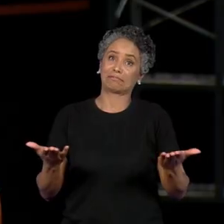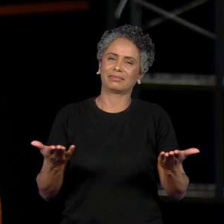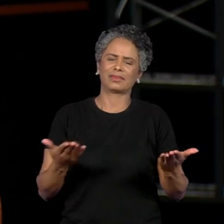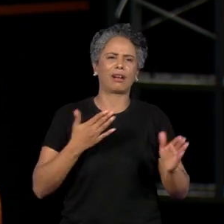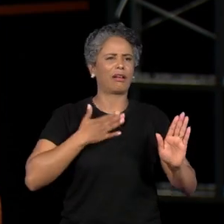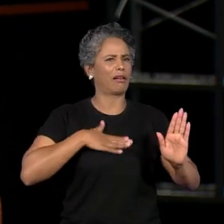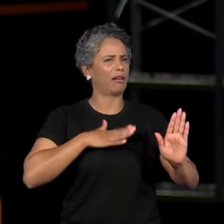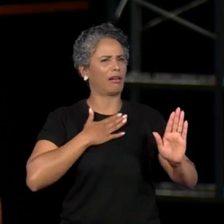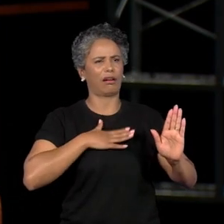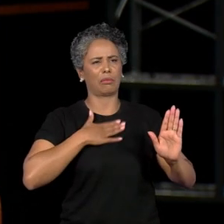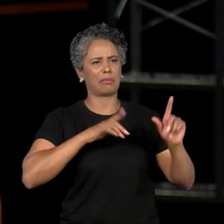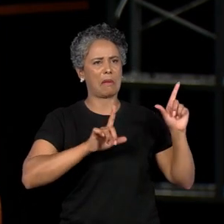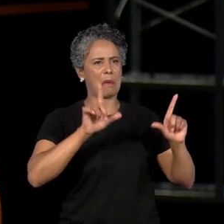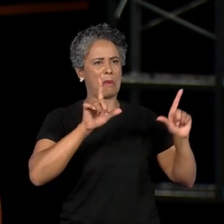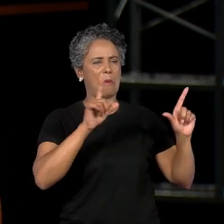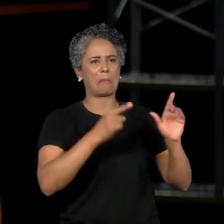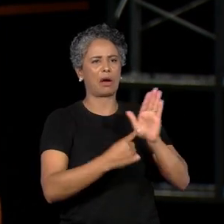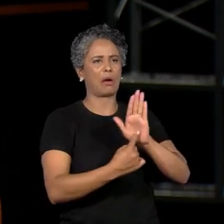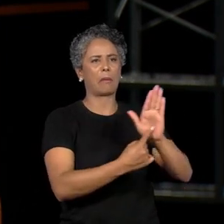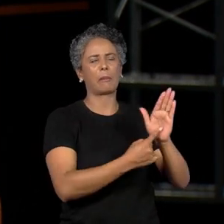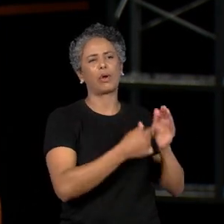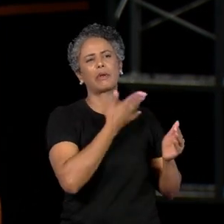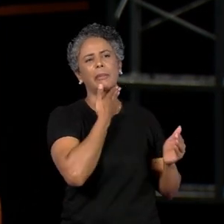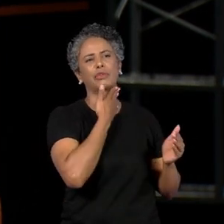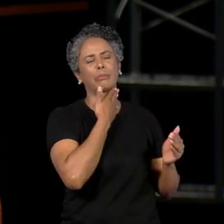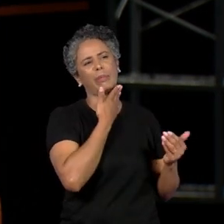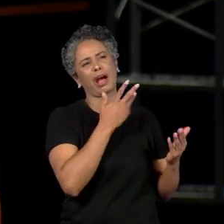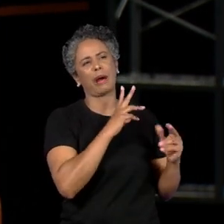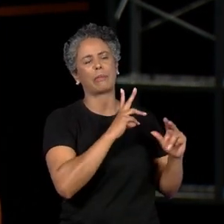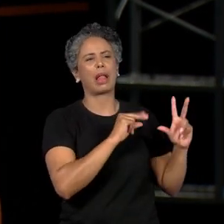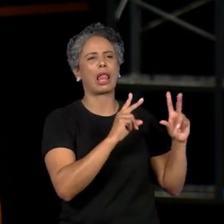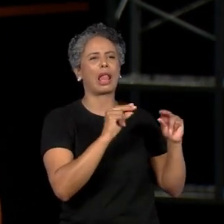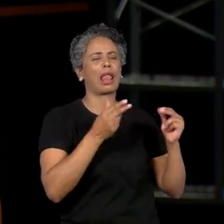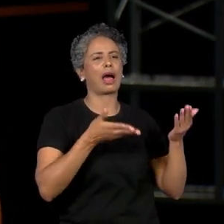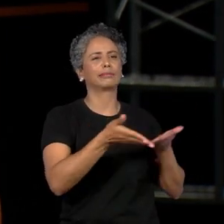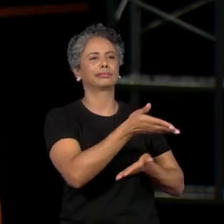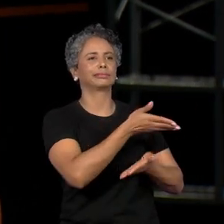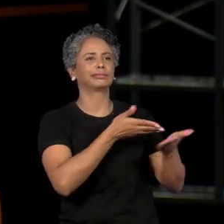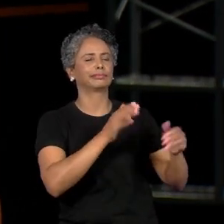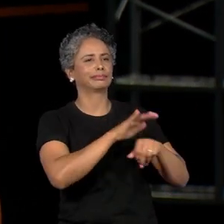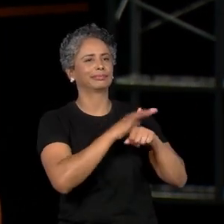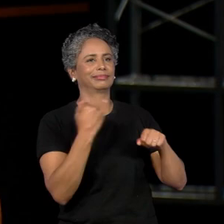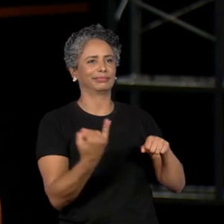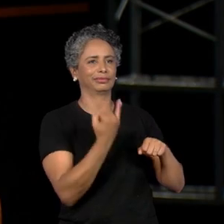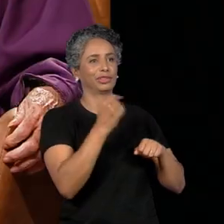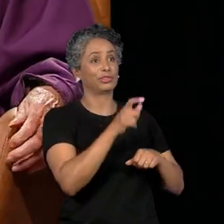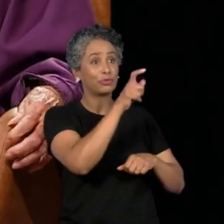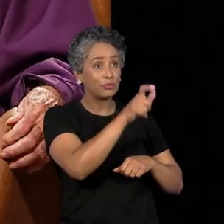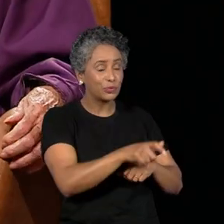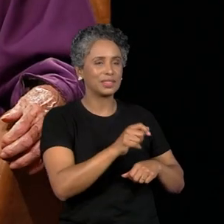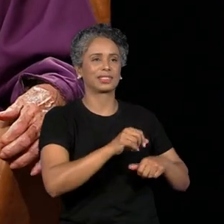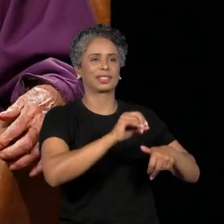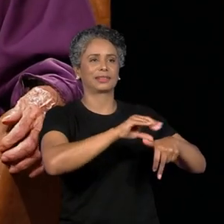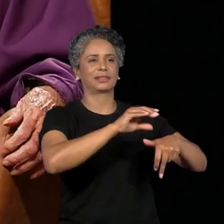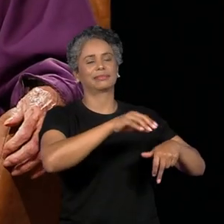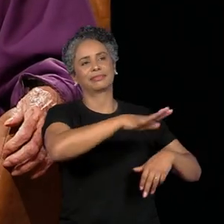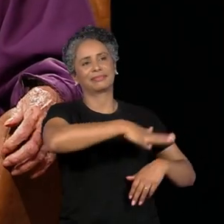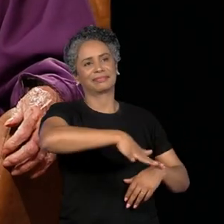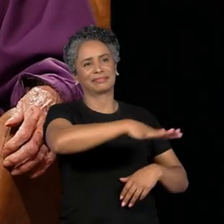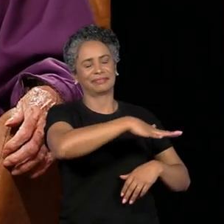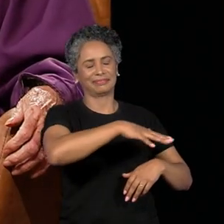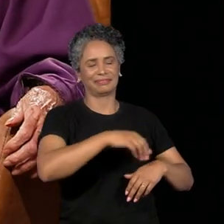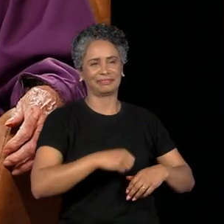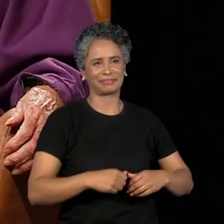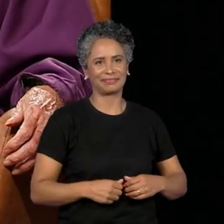programa, fique calmo, que é um bate-papo delicioso sobre o teu papel, que é fundamental na cultura. Pois vamos não. Começar,